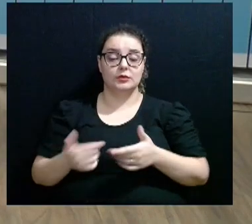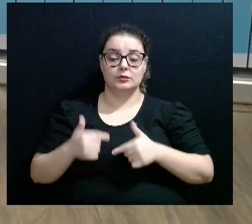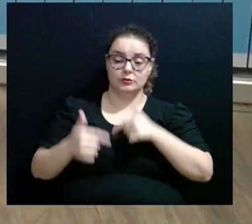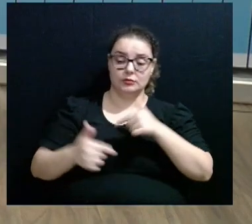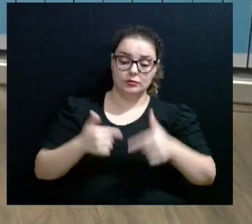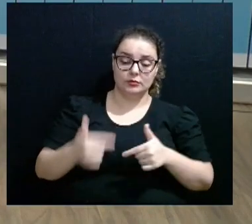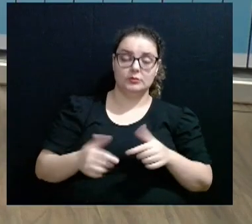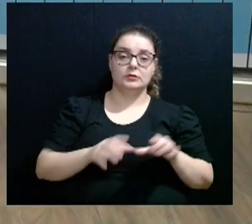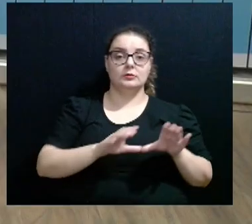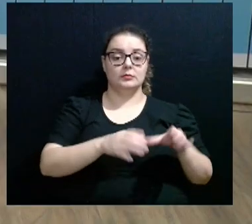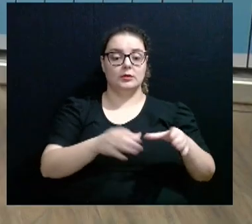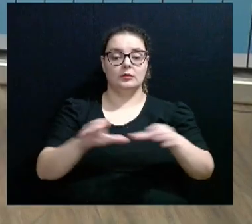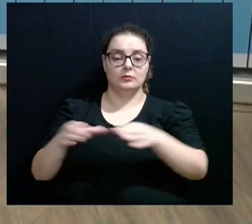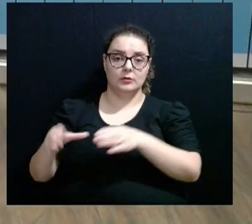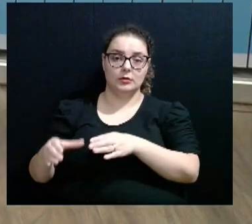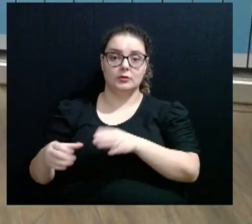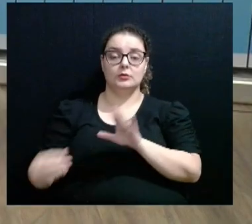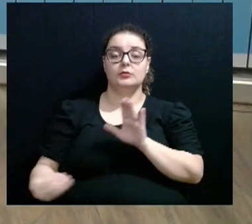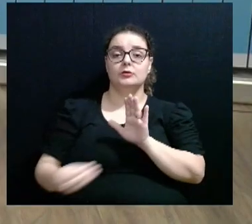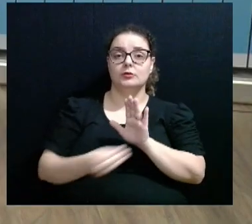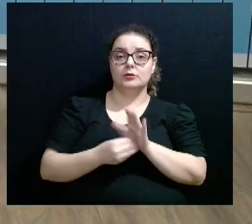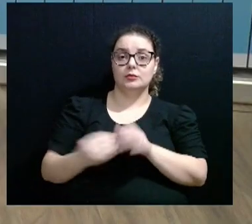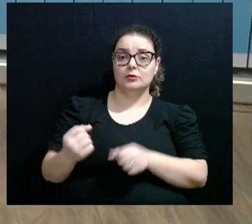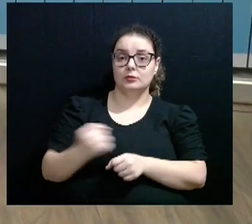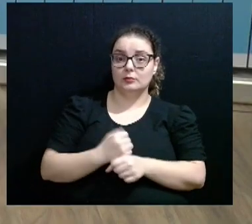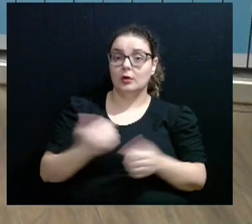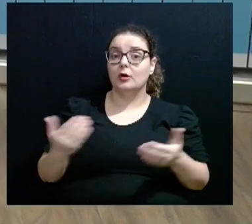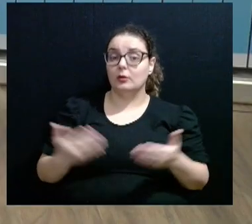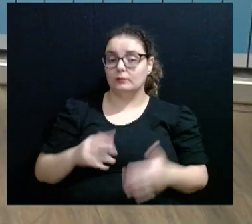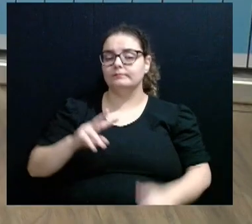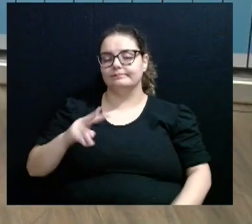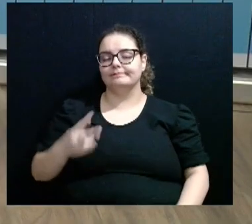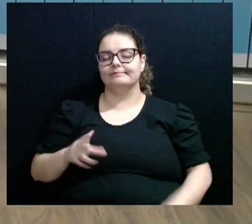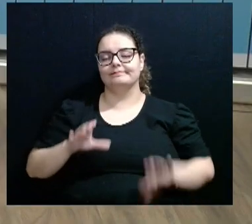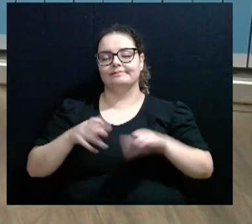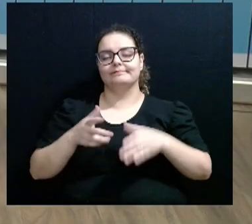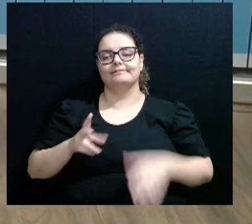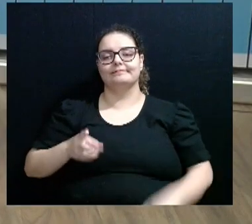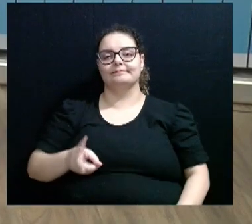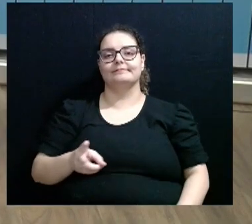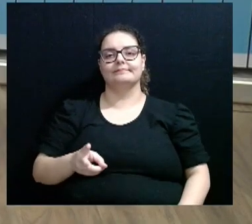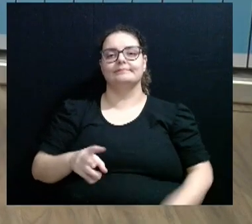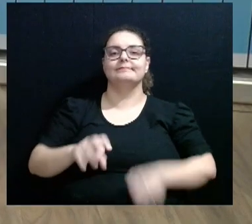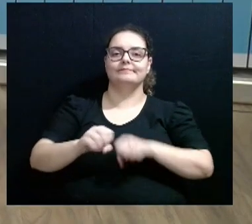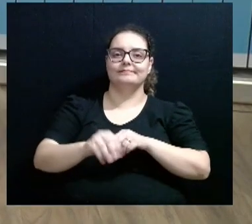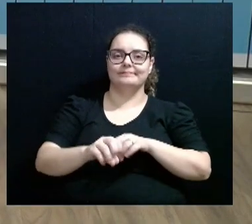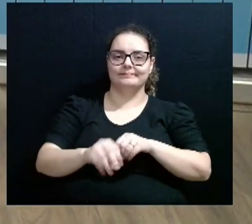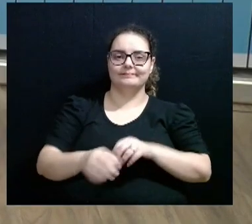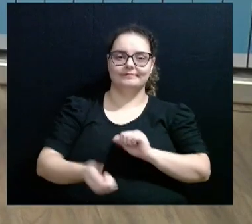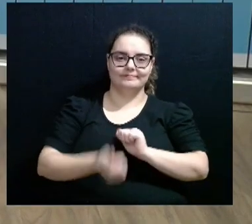no último ano. Hoje é a vez da Comissão Permanente de Educação e Esporte.